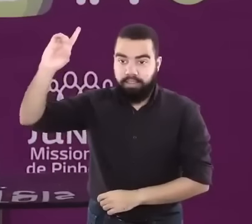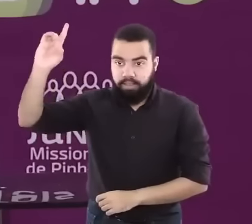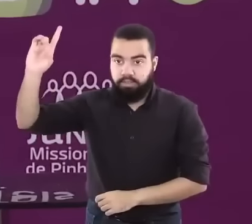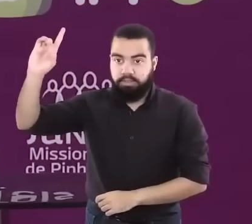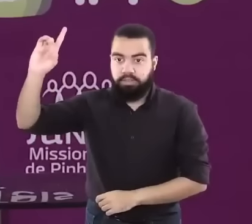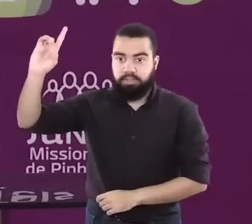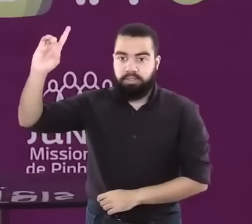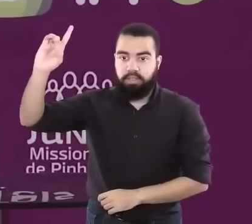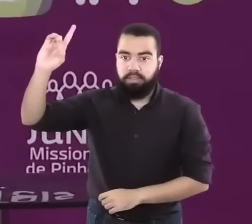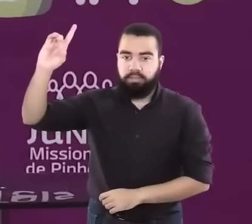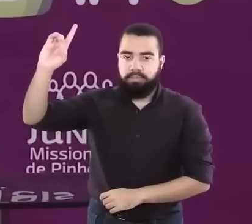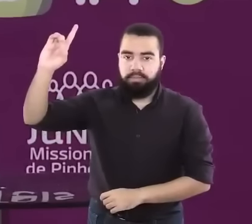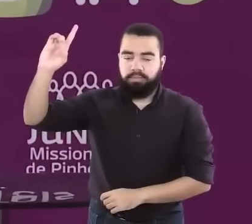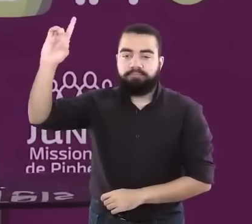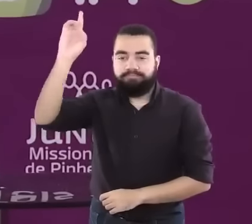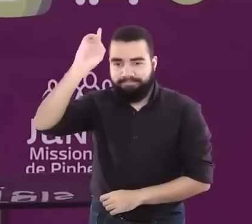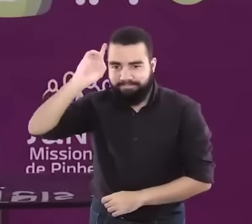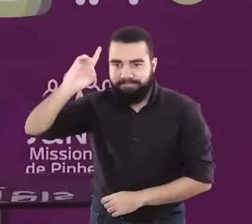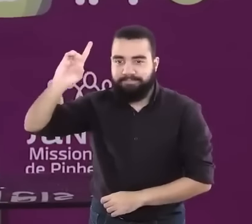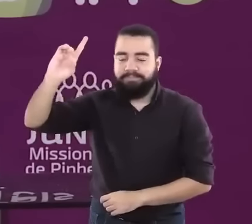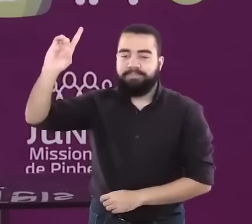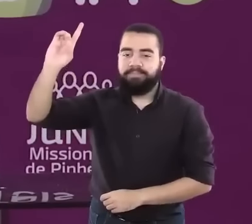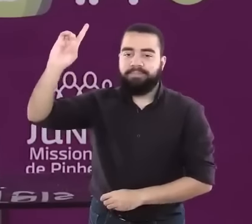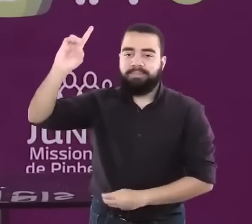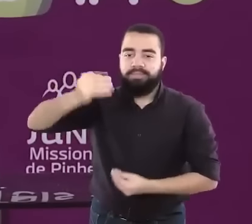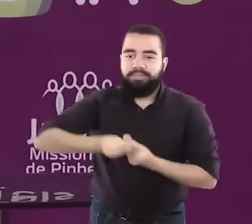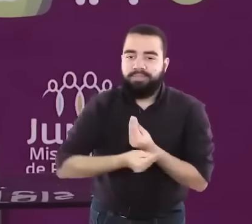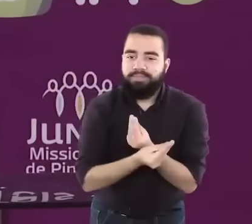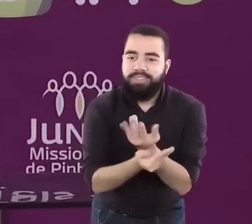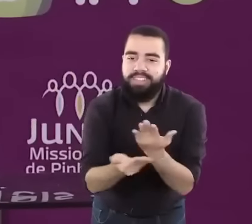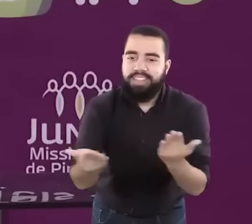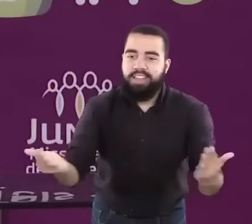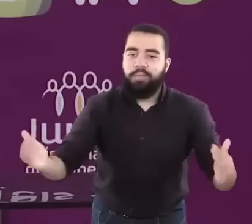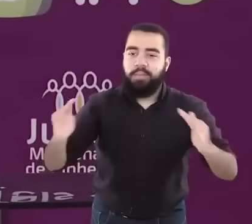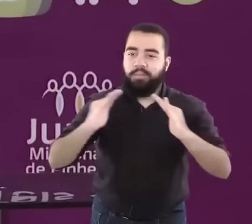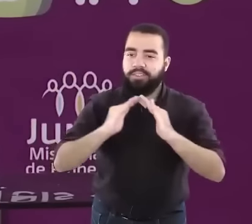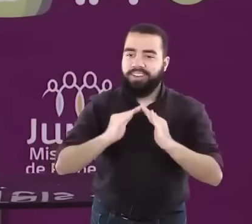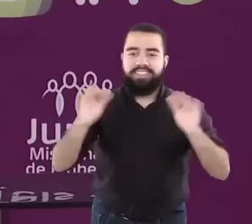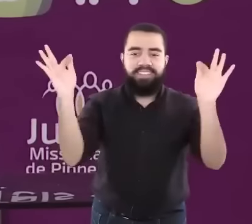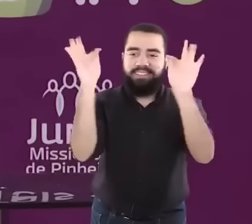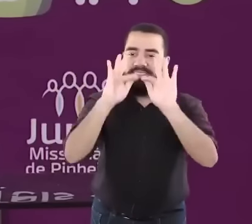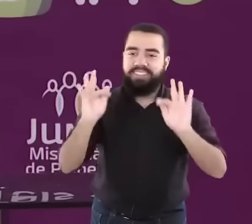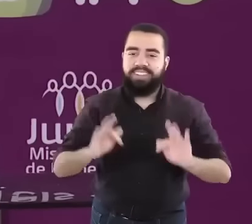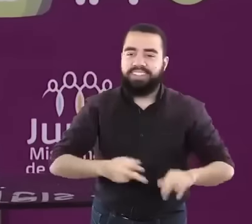Deus há de nos dar uma morada feliz na eternidade amém